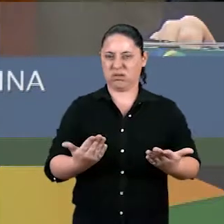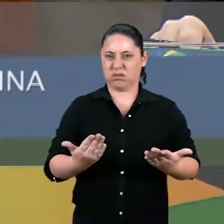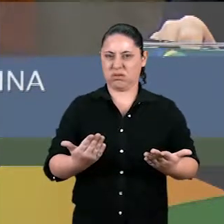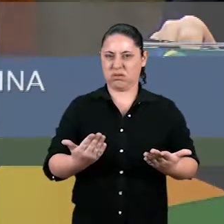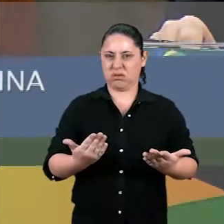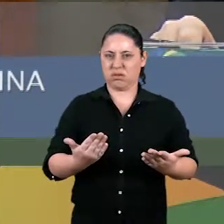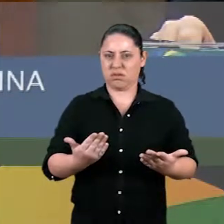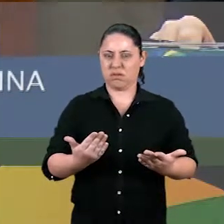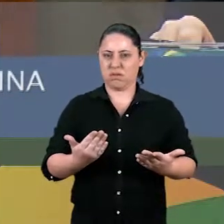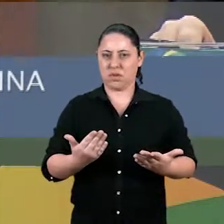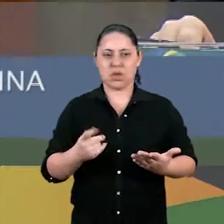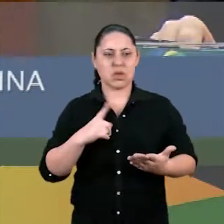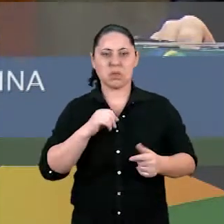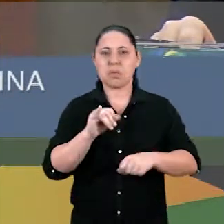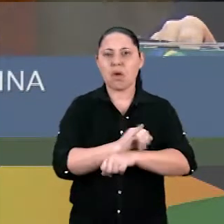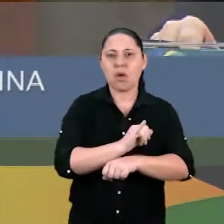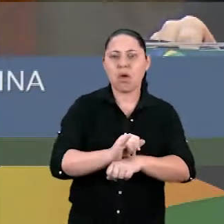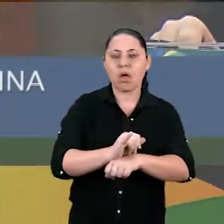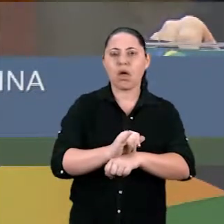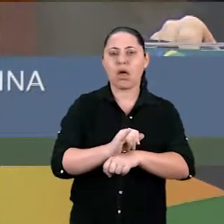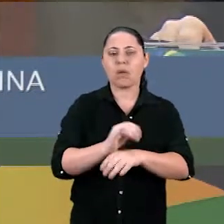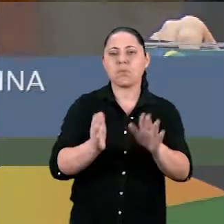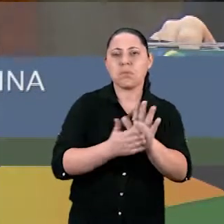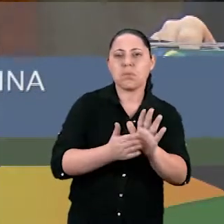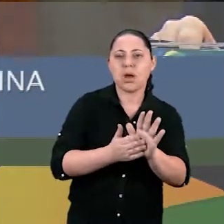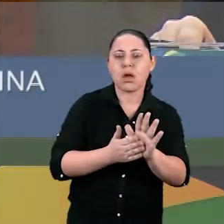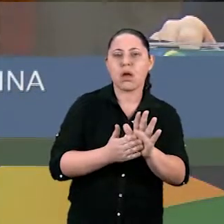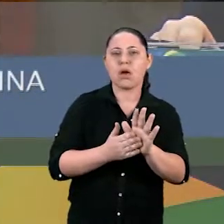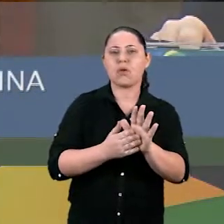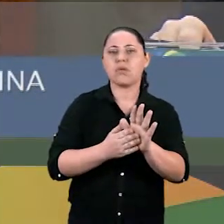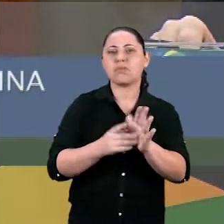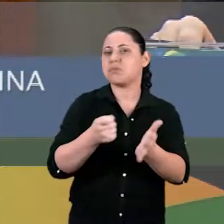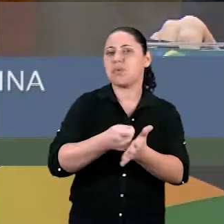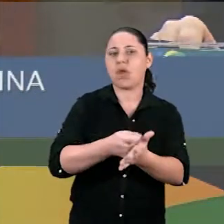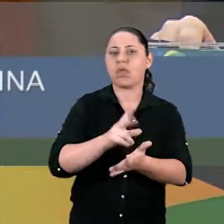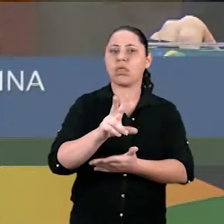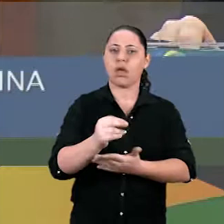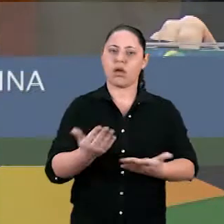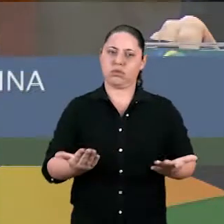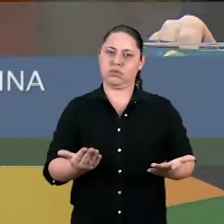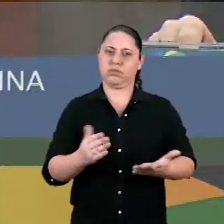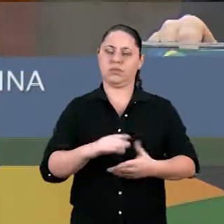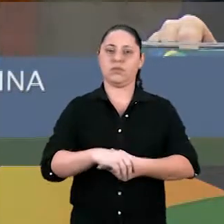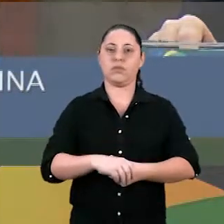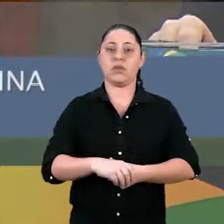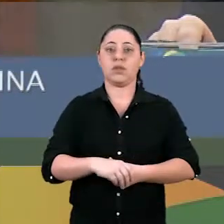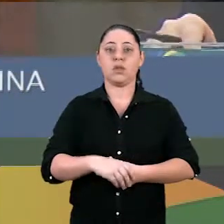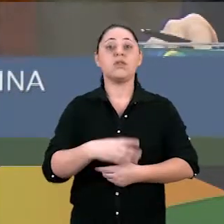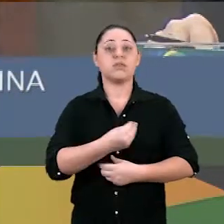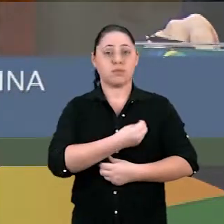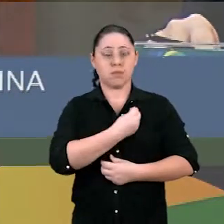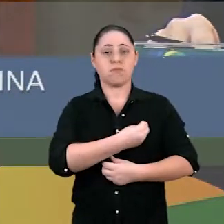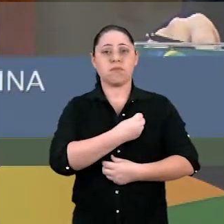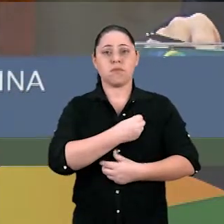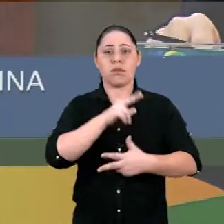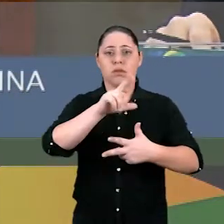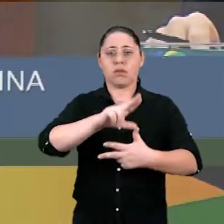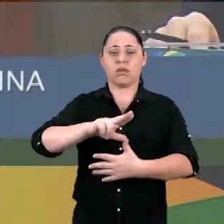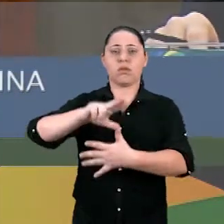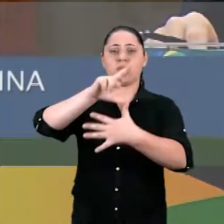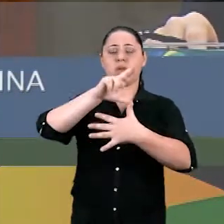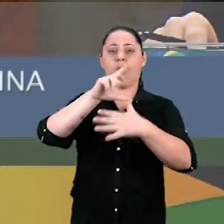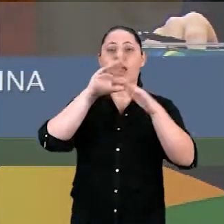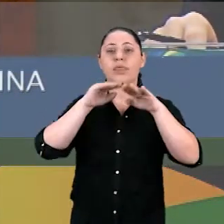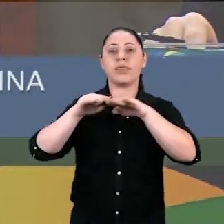suas, enfim, funções. Nós vivemos, portanto, no quadro da América Latina,